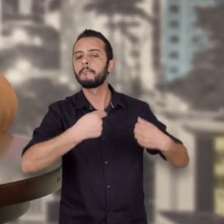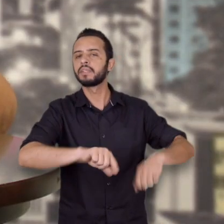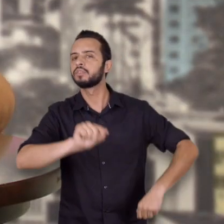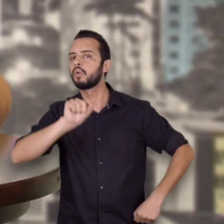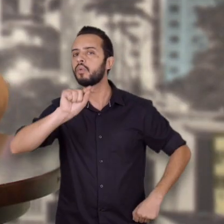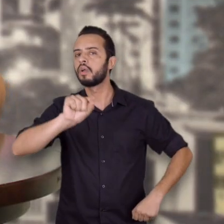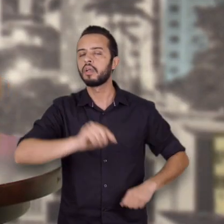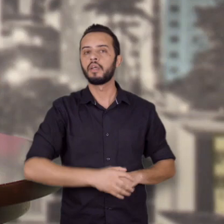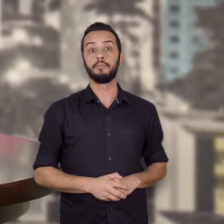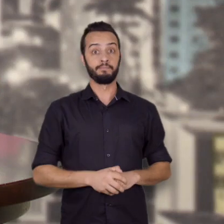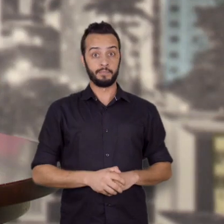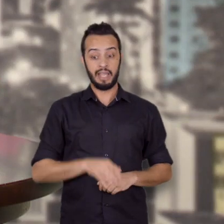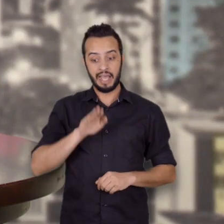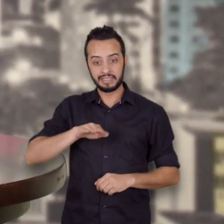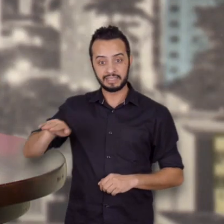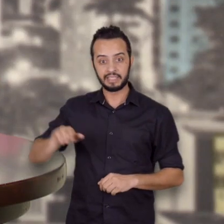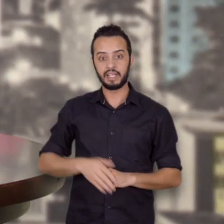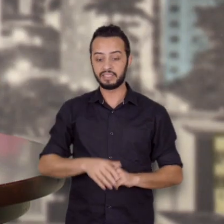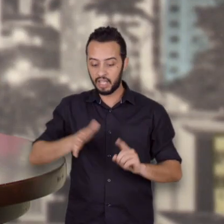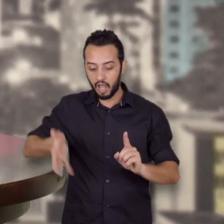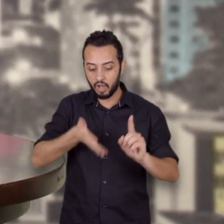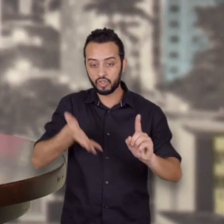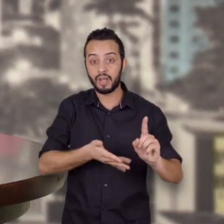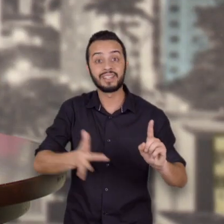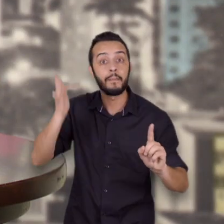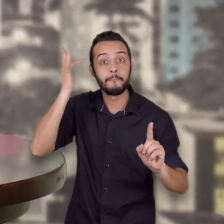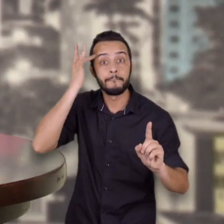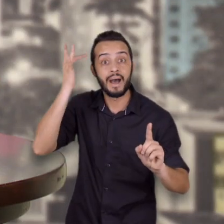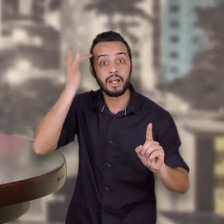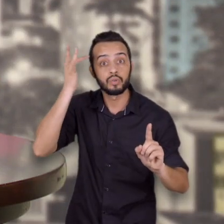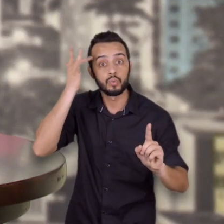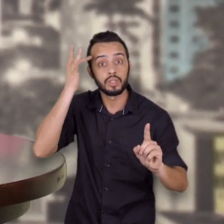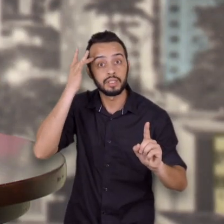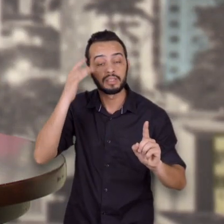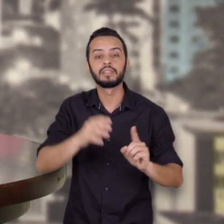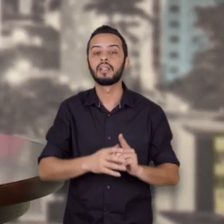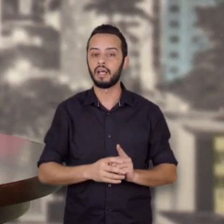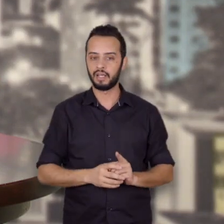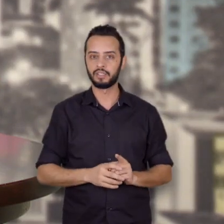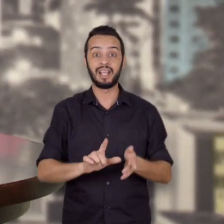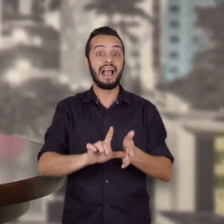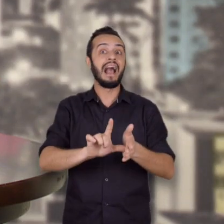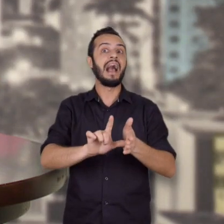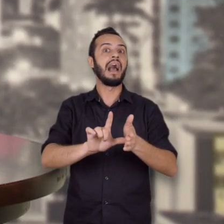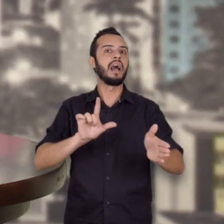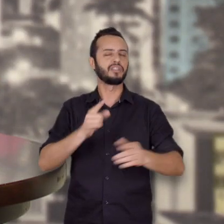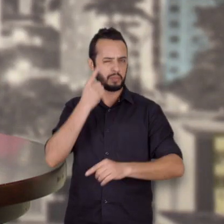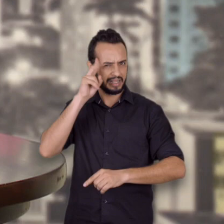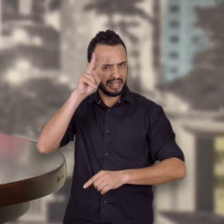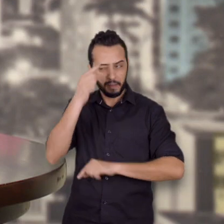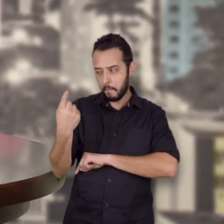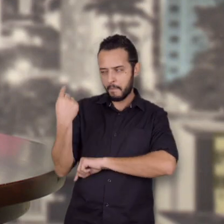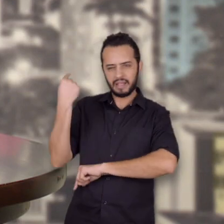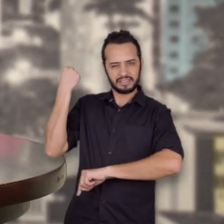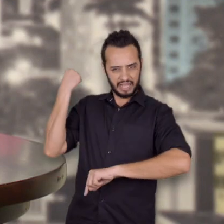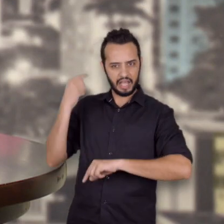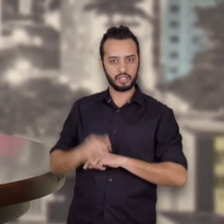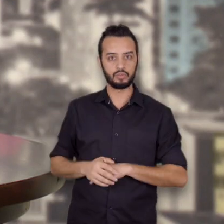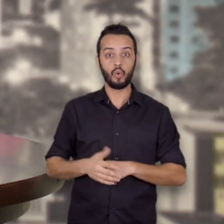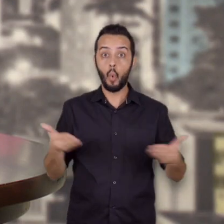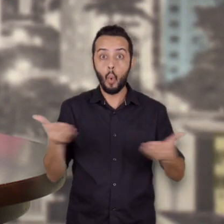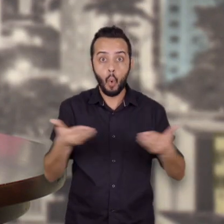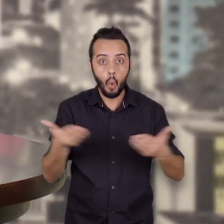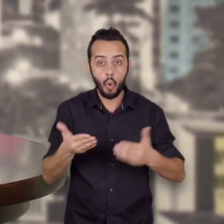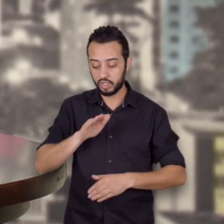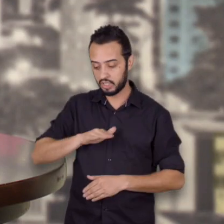fazer? Criar, ajudar essas crianças a ganhar maturidade antes do que a gente estava acostumado a dar. As crianças têm que,